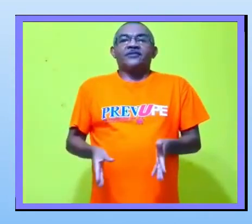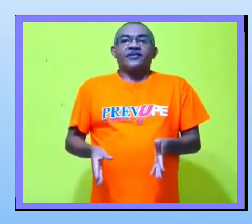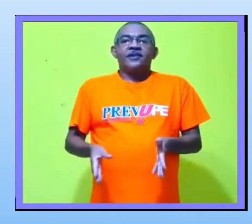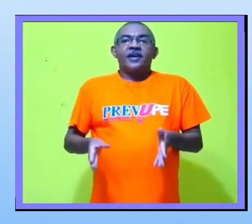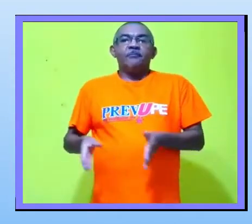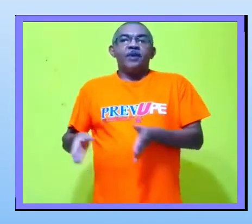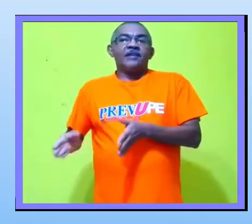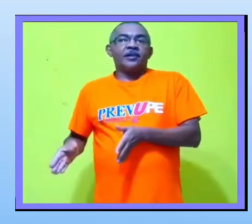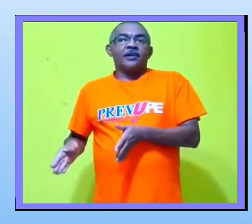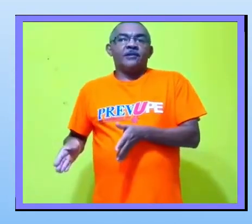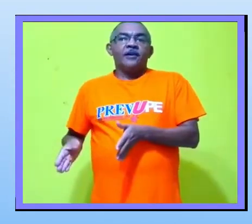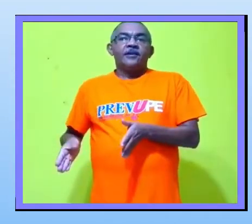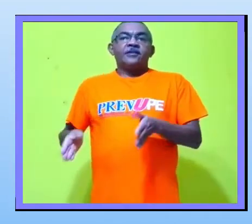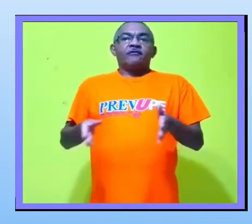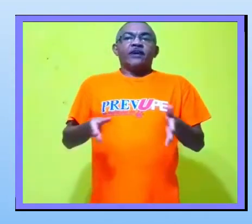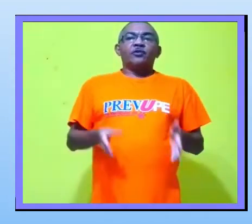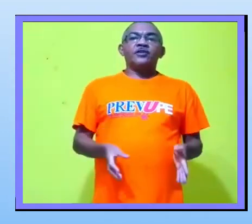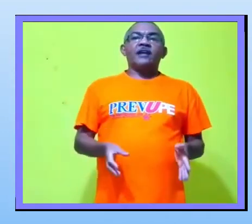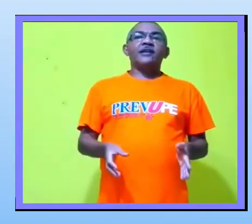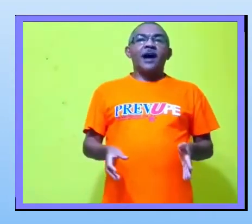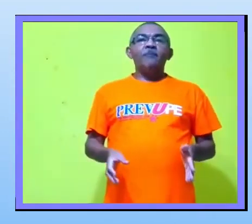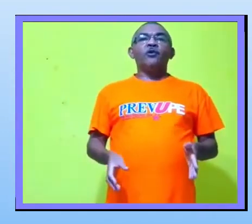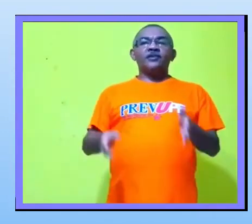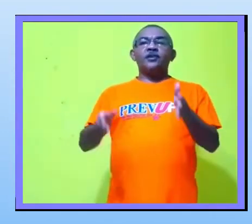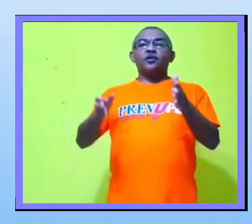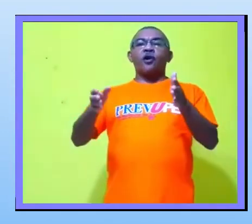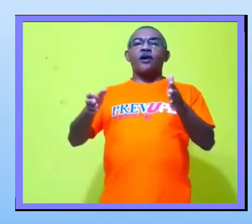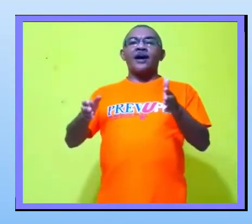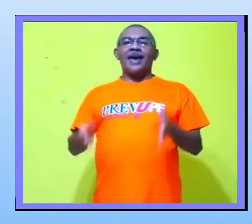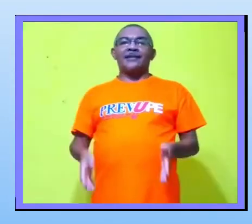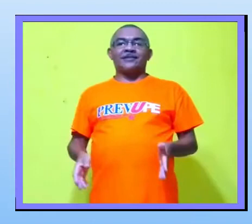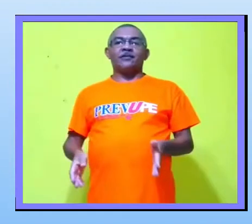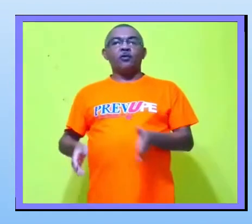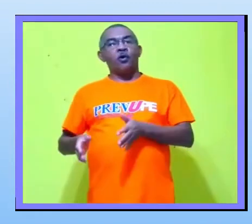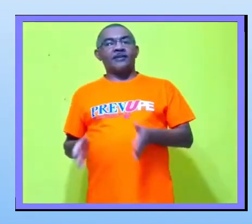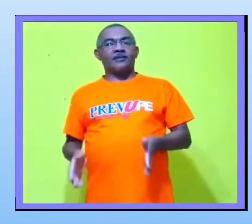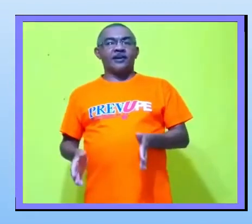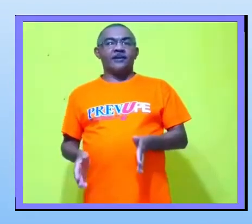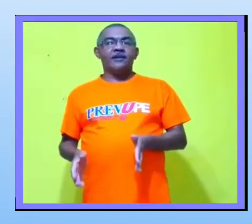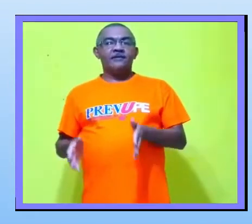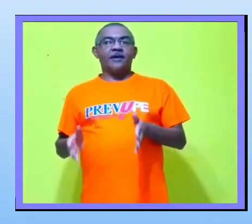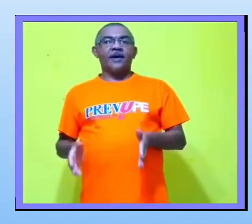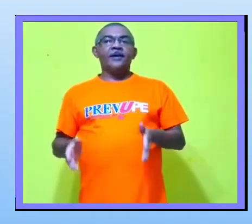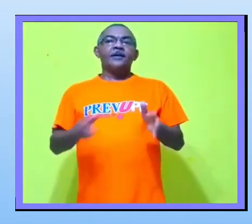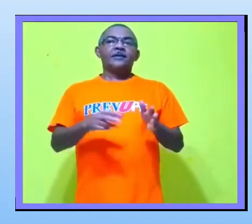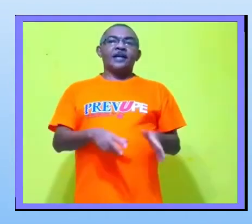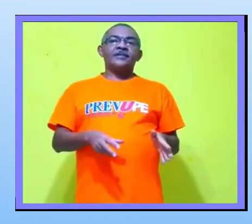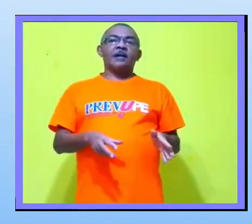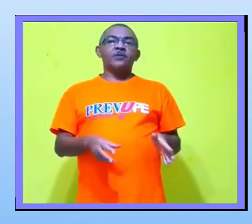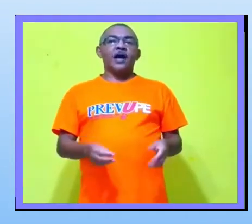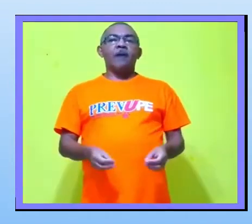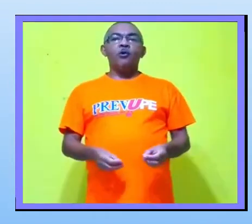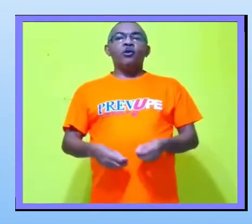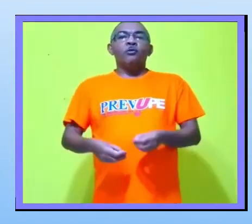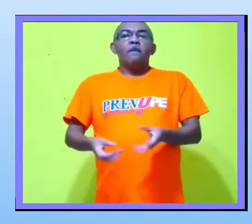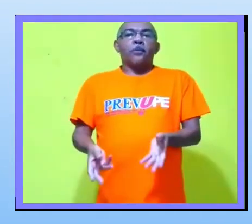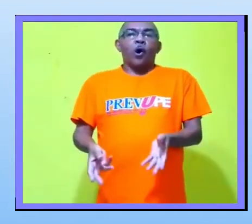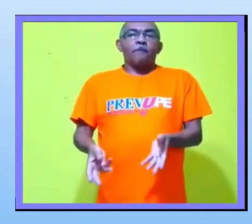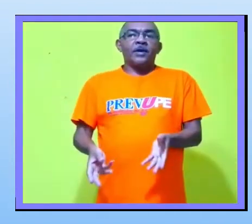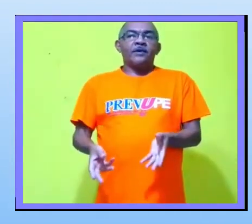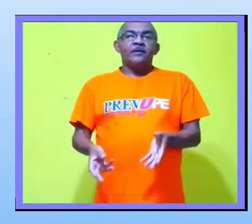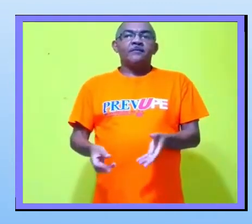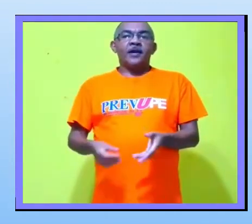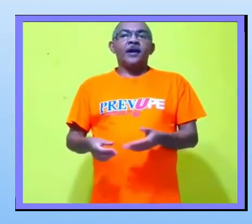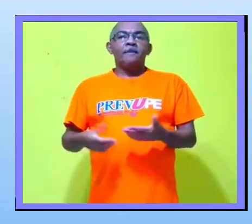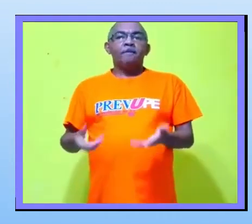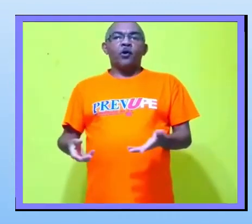prefixo MET, M-E-T. Se tiver 2 átomos de carbono, a gente coloca ET ou ET. Né? 3 átomos de carbono,